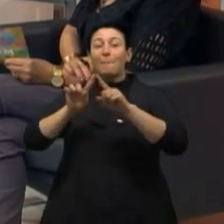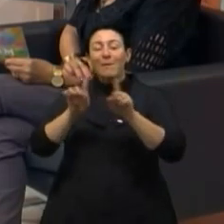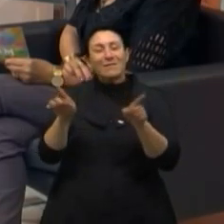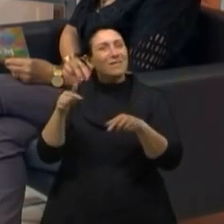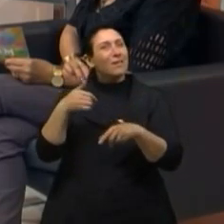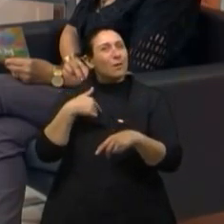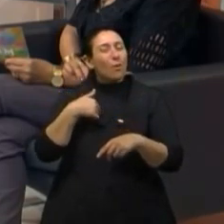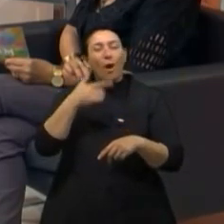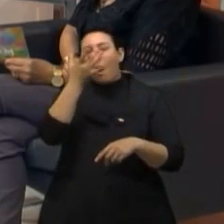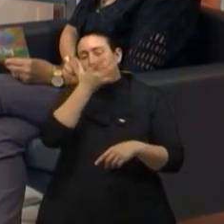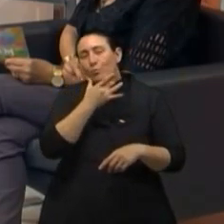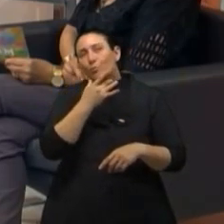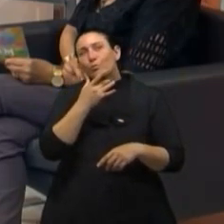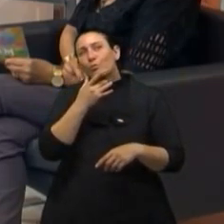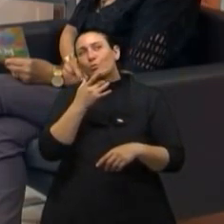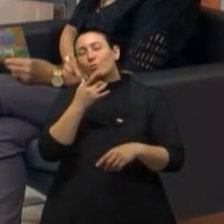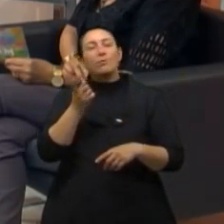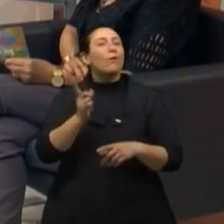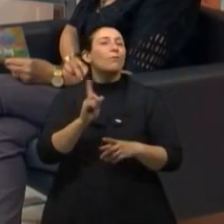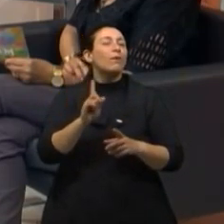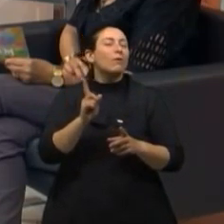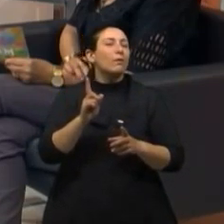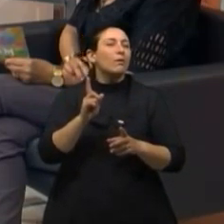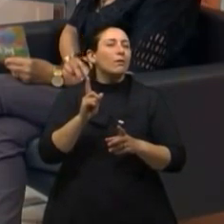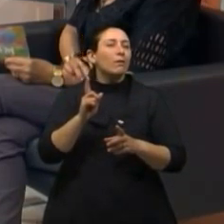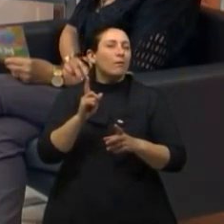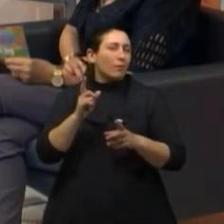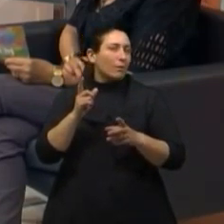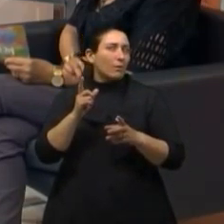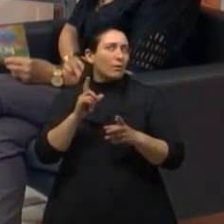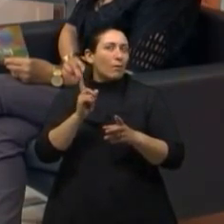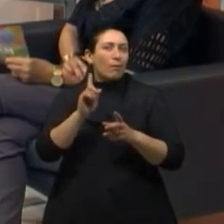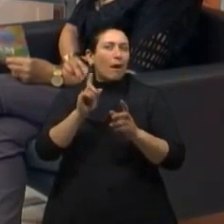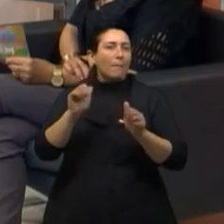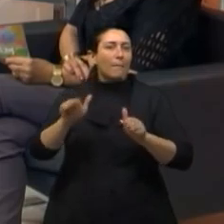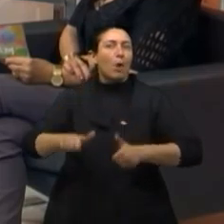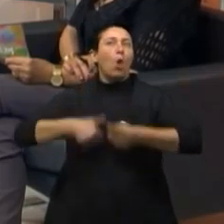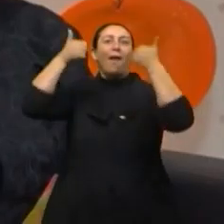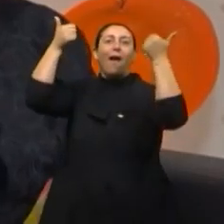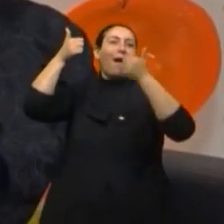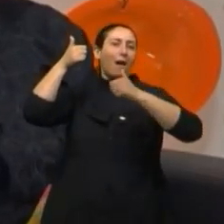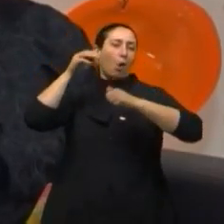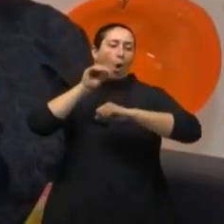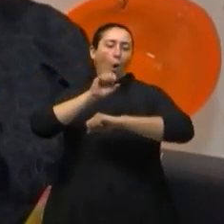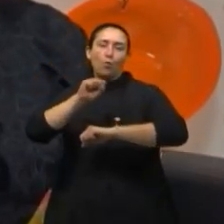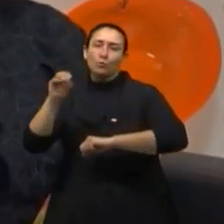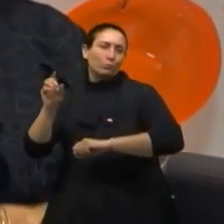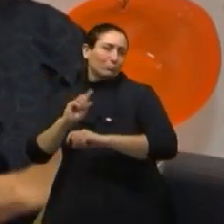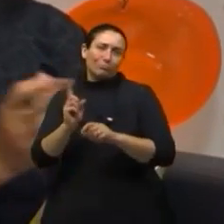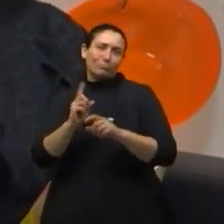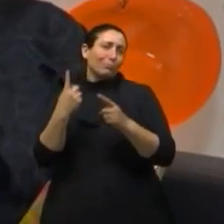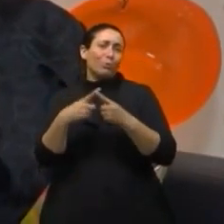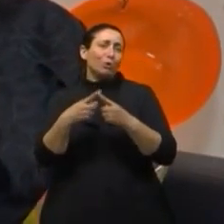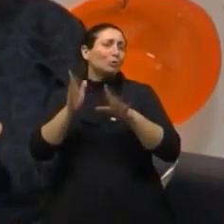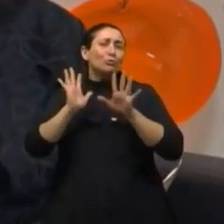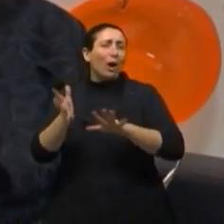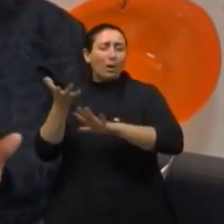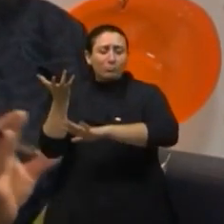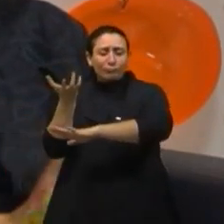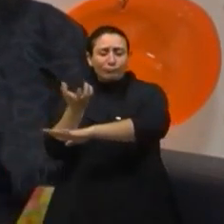eh não vai aumentar o processo da perda óssea Ah o que já é um ganho já é um ganho não vai